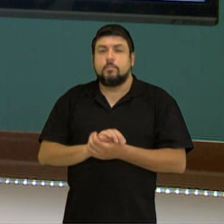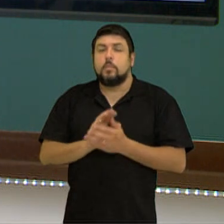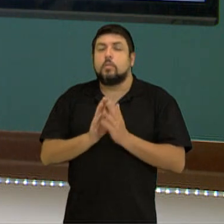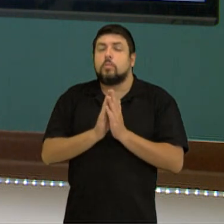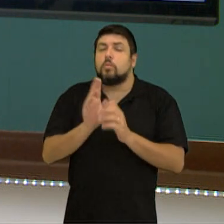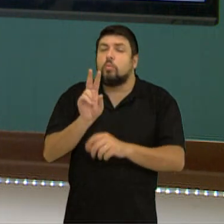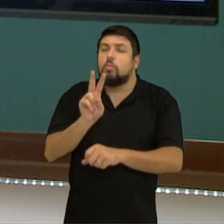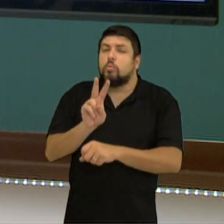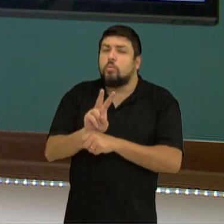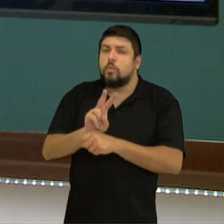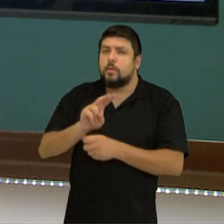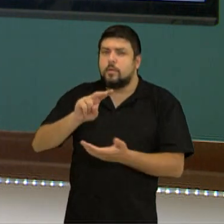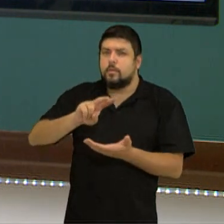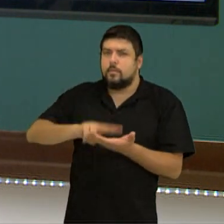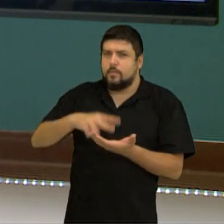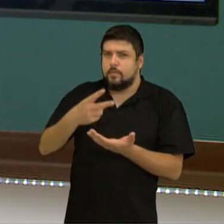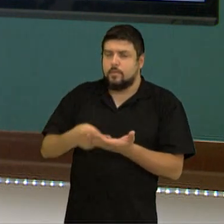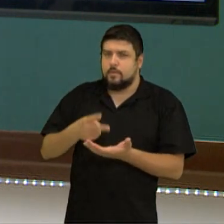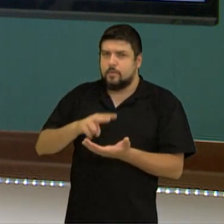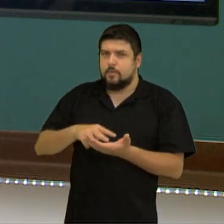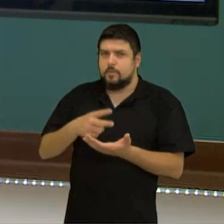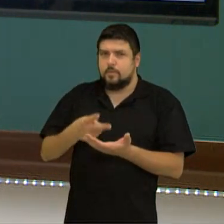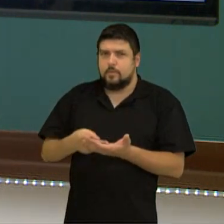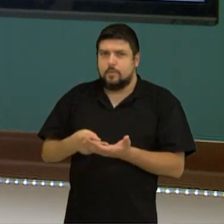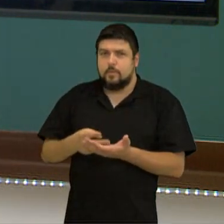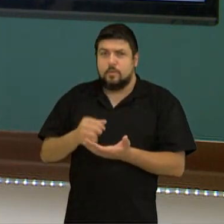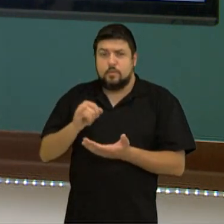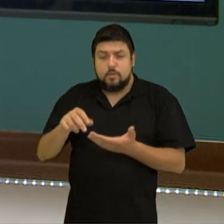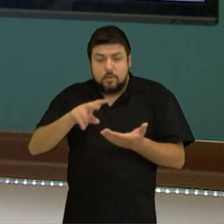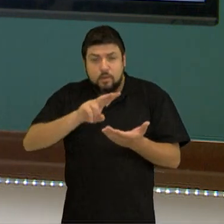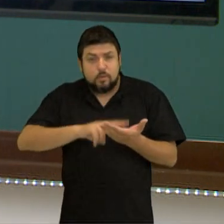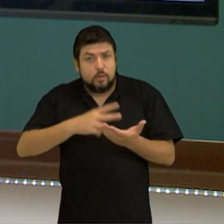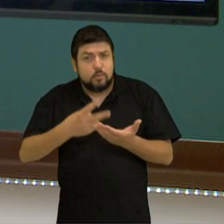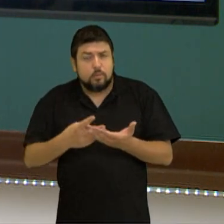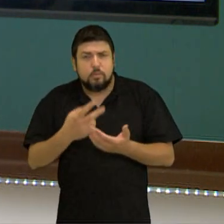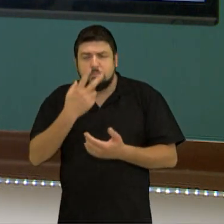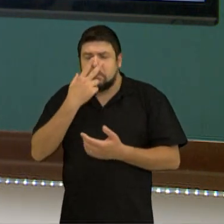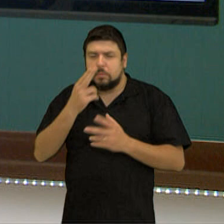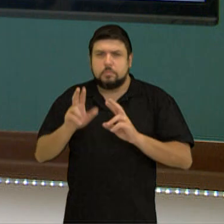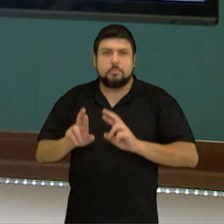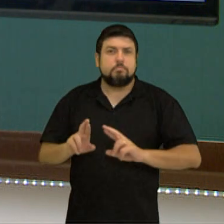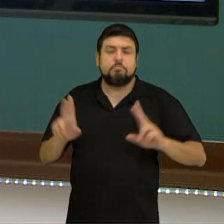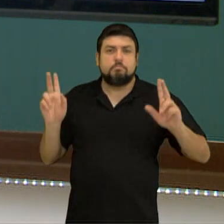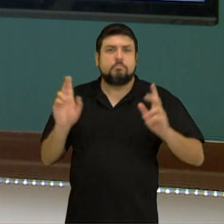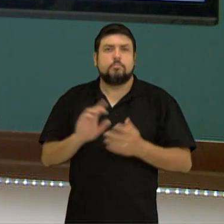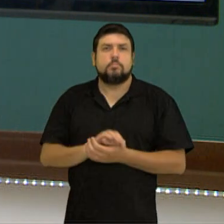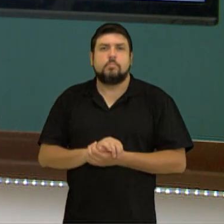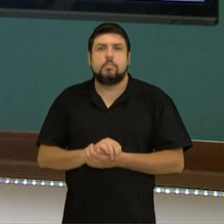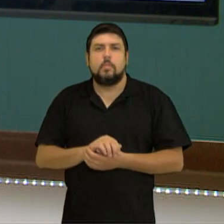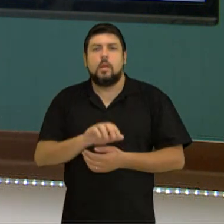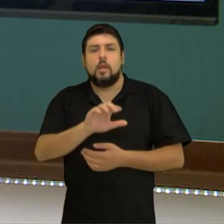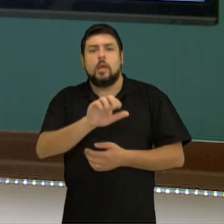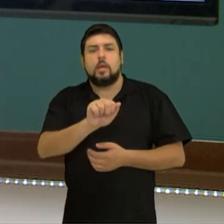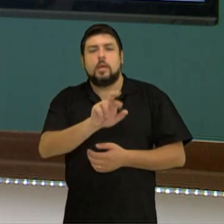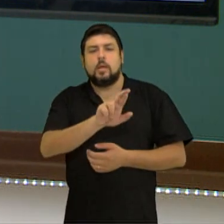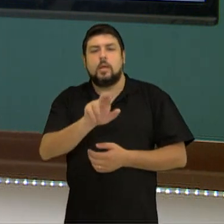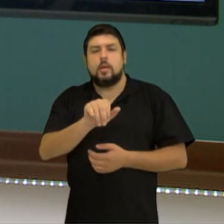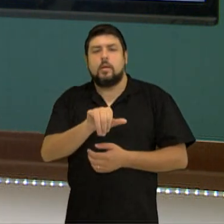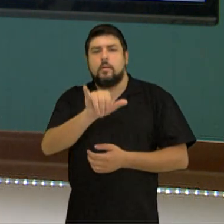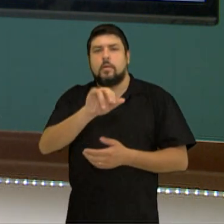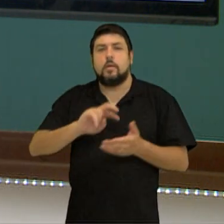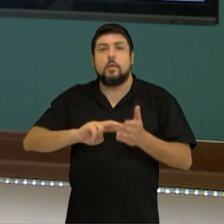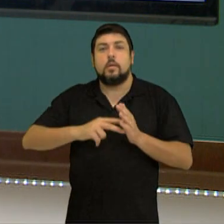letra, porque senão, de fato, você não vai conseguir chegar a lugar nenhum. Como eu disse, carry significa carregar.